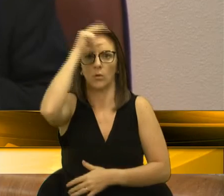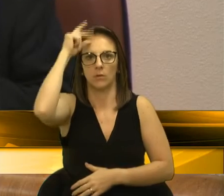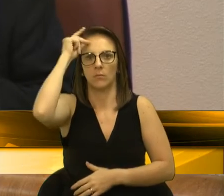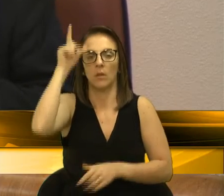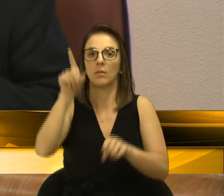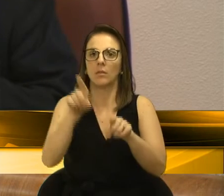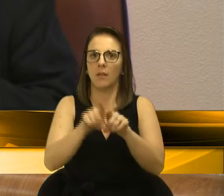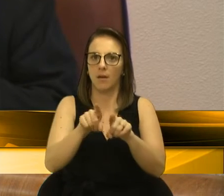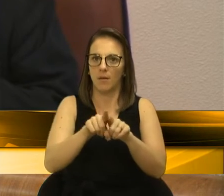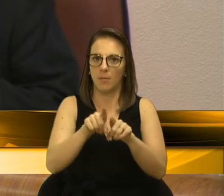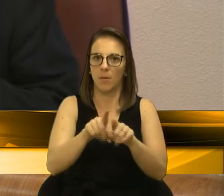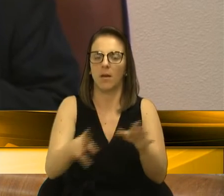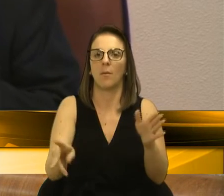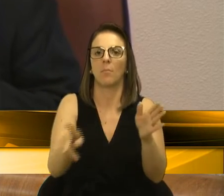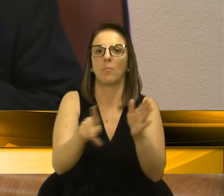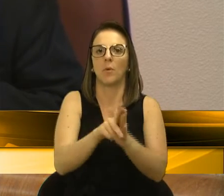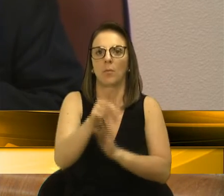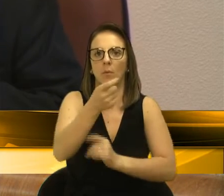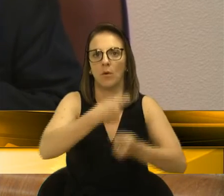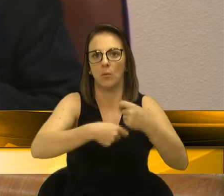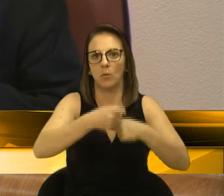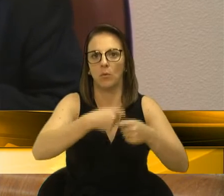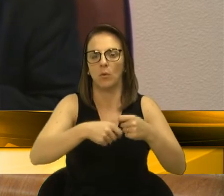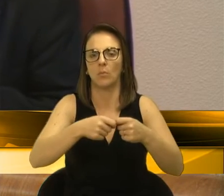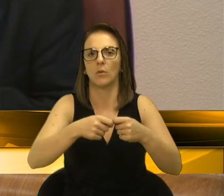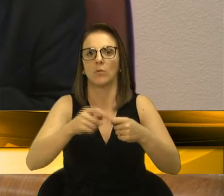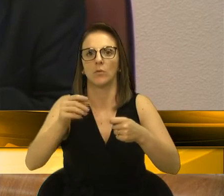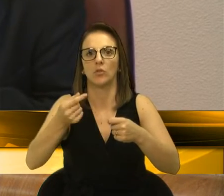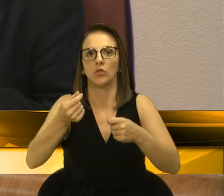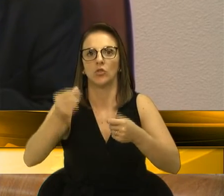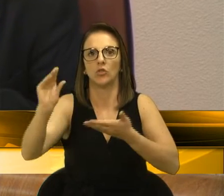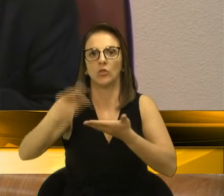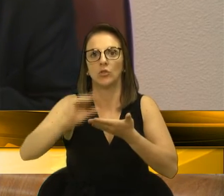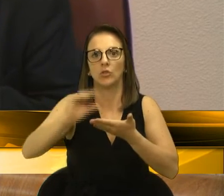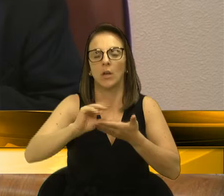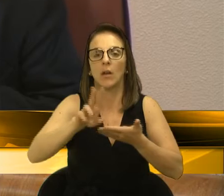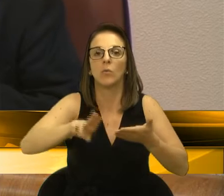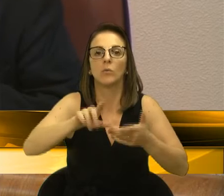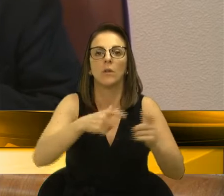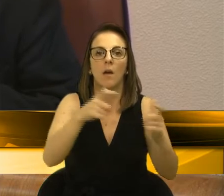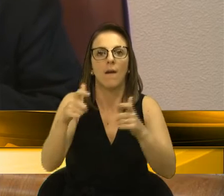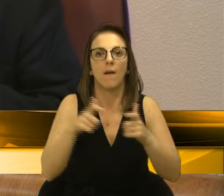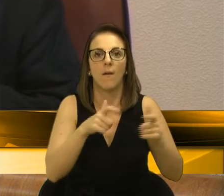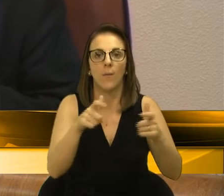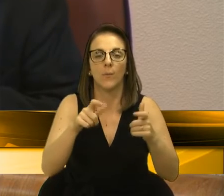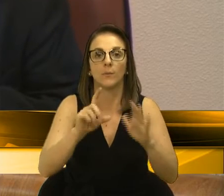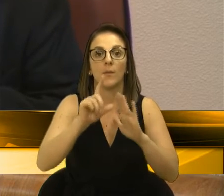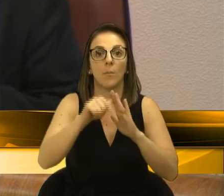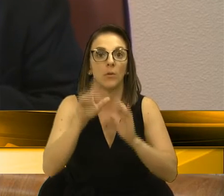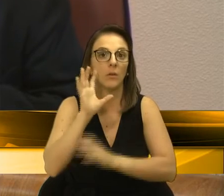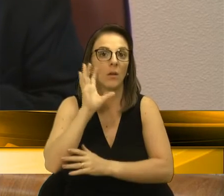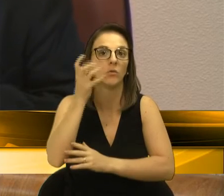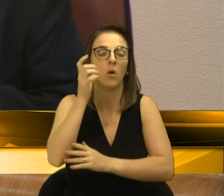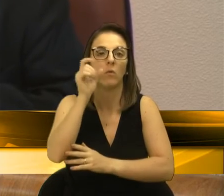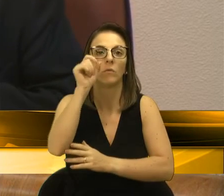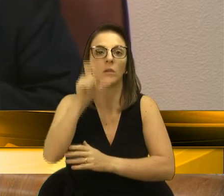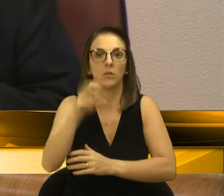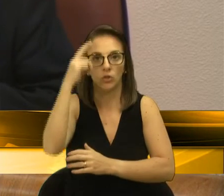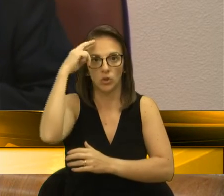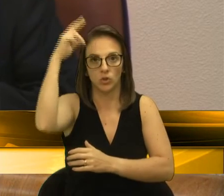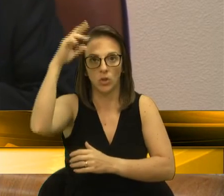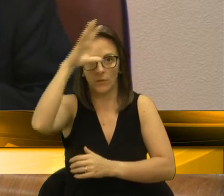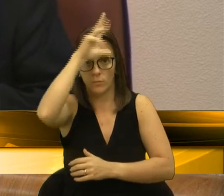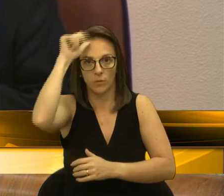aspectos econômicos e financeiros, cujas decisões serão homologadas pelo prefeito. Sobre o tema, é